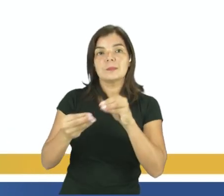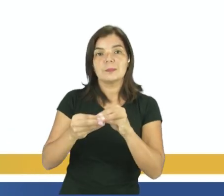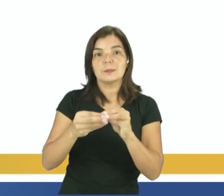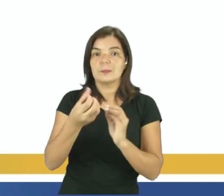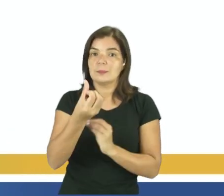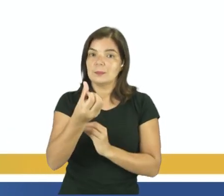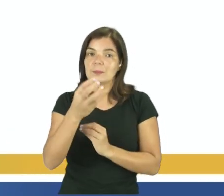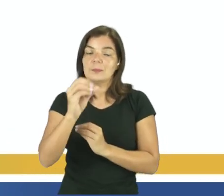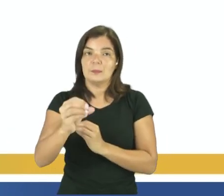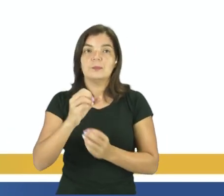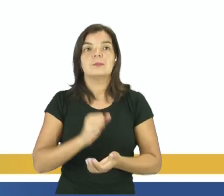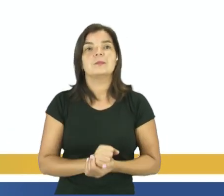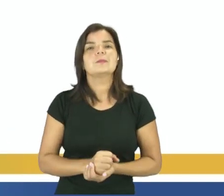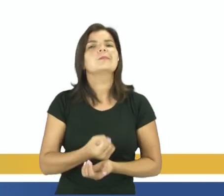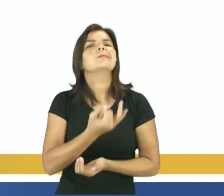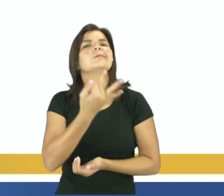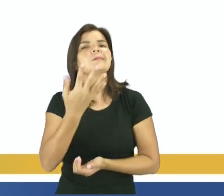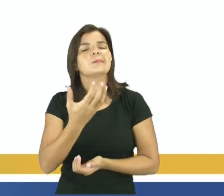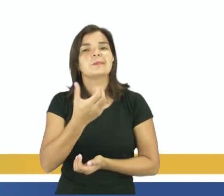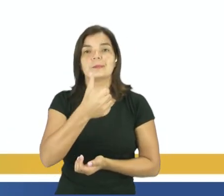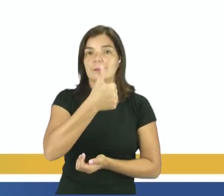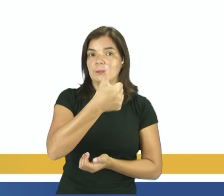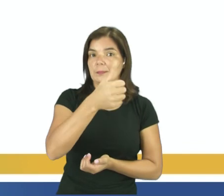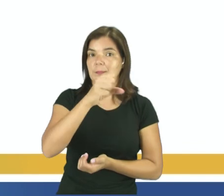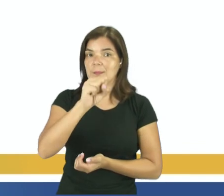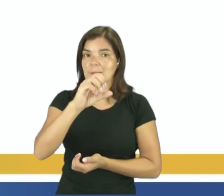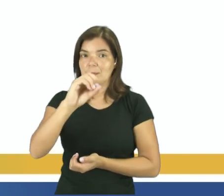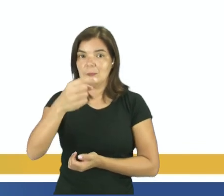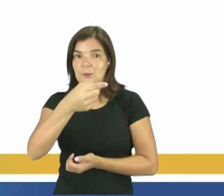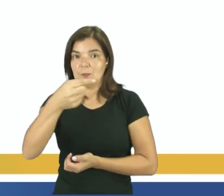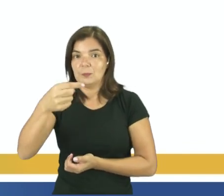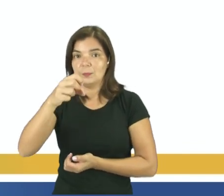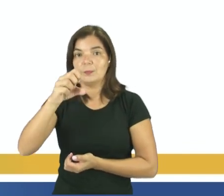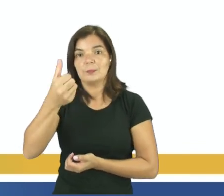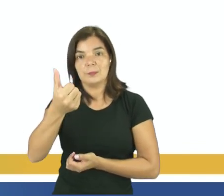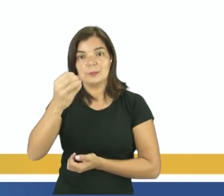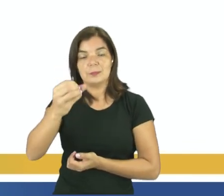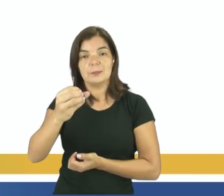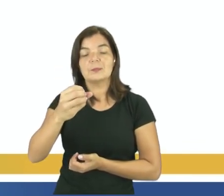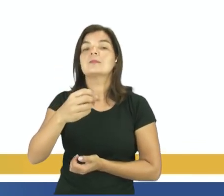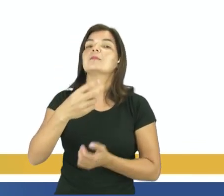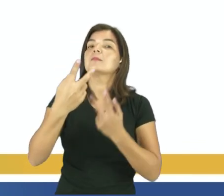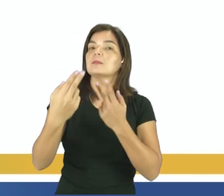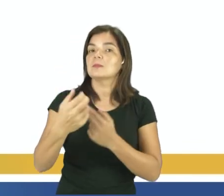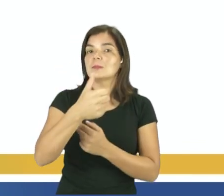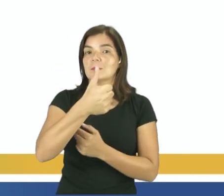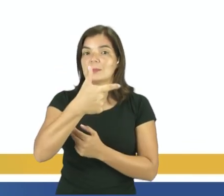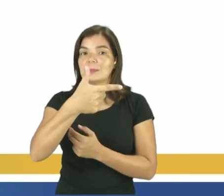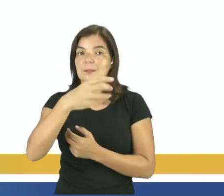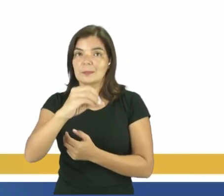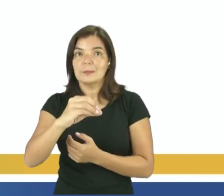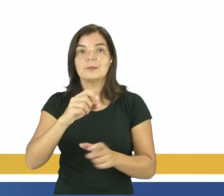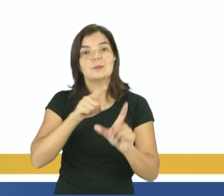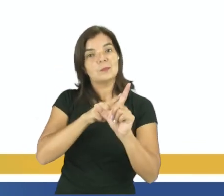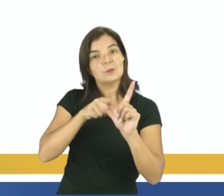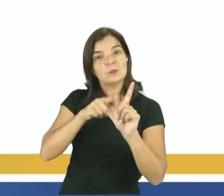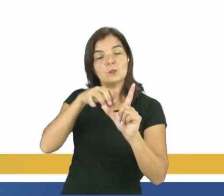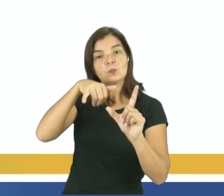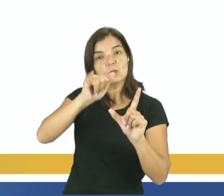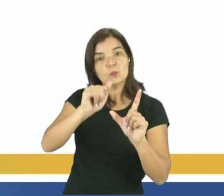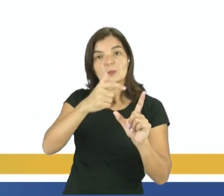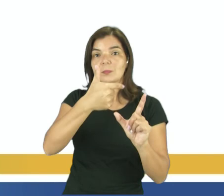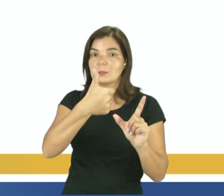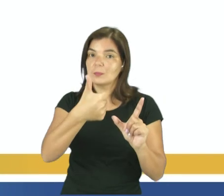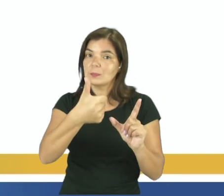60 graus. Quanto que é? 180 menos 60 dá 120. Então, o ângulo Y, ele